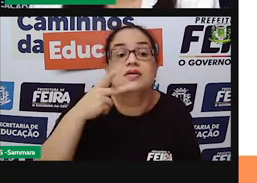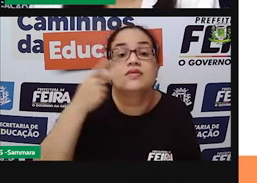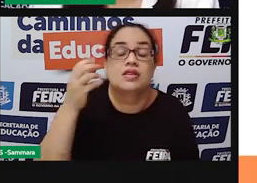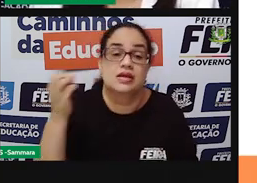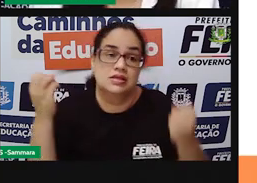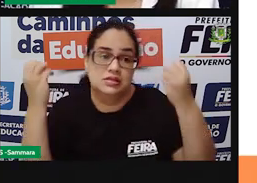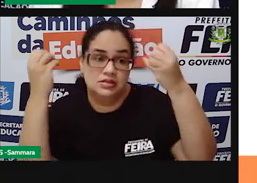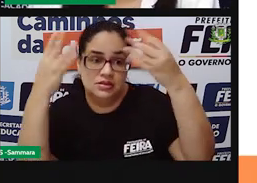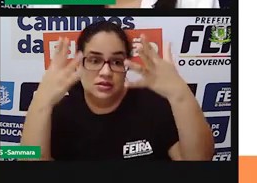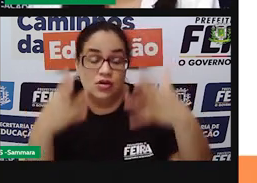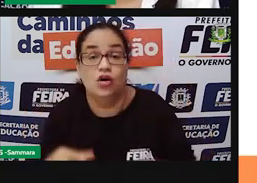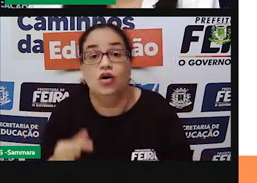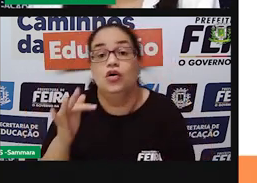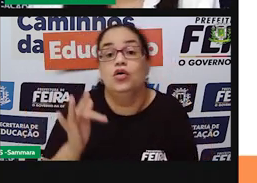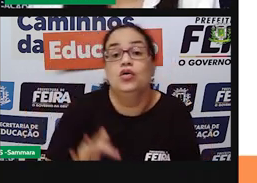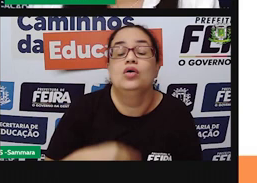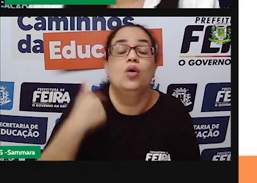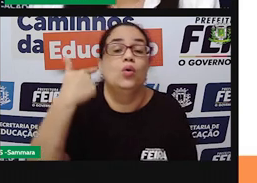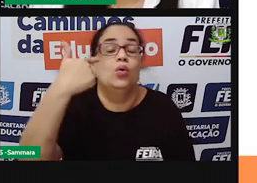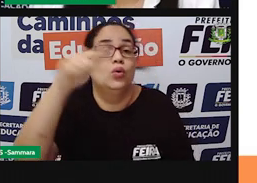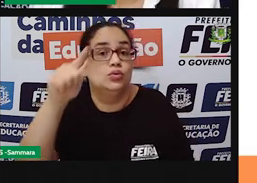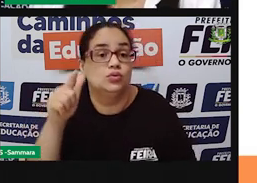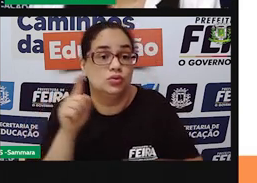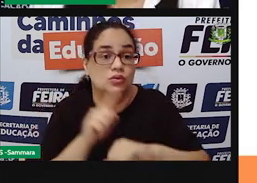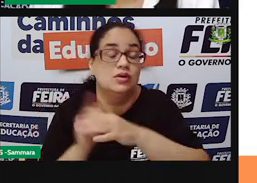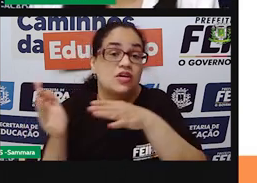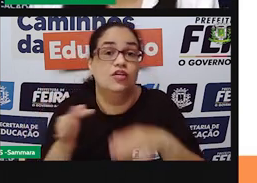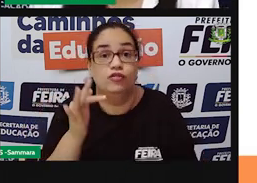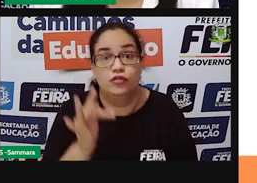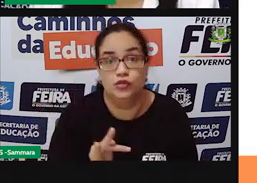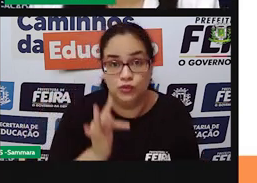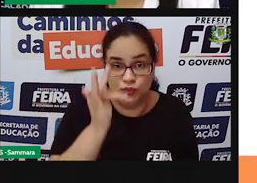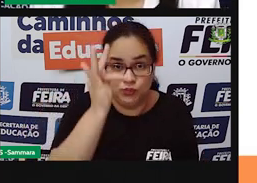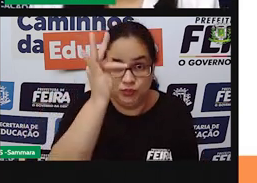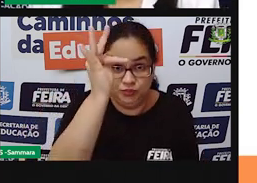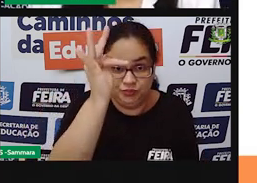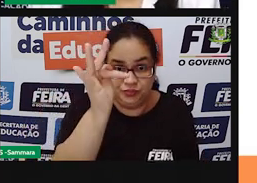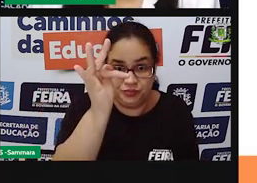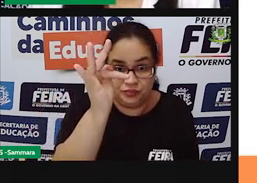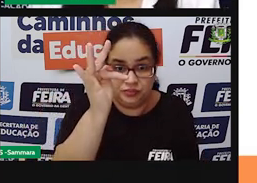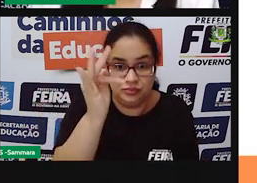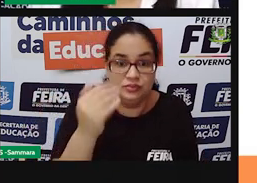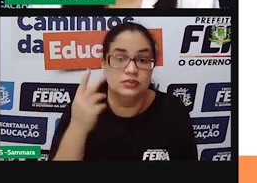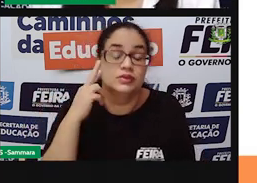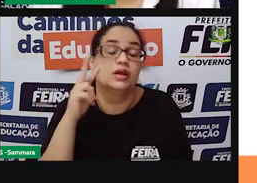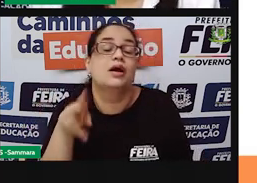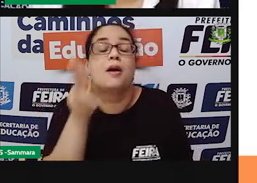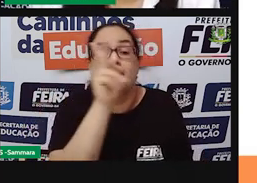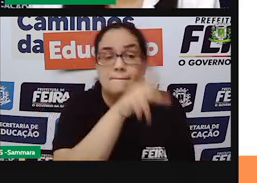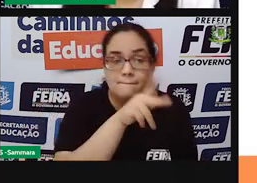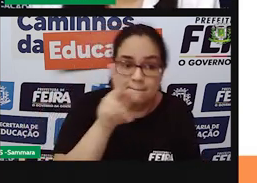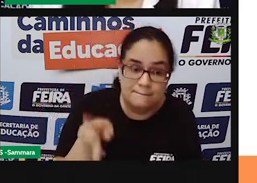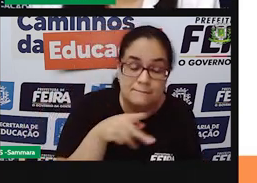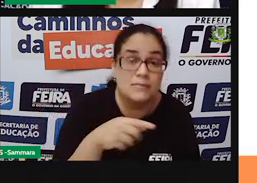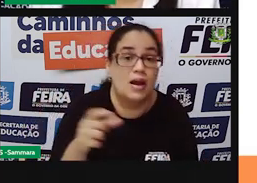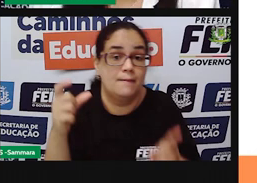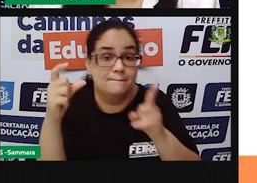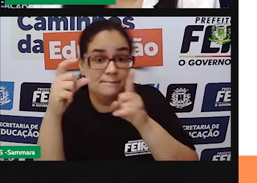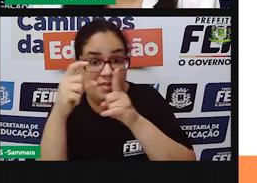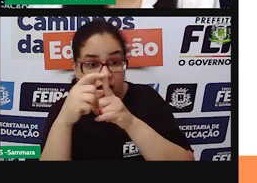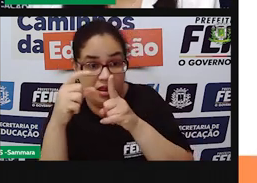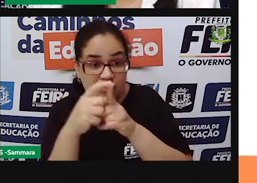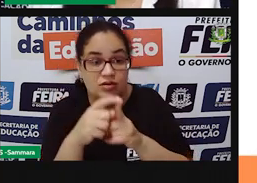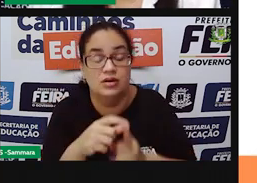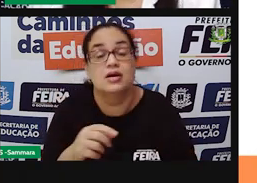terminação aí, ela já indica um outro tempo, indica o futuro. Aí a Pró também colocou a palavra aí,